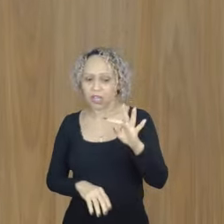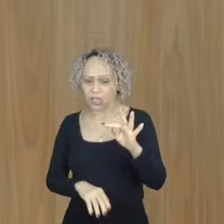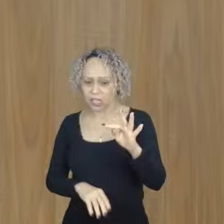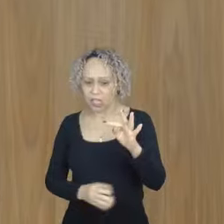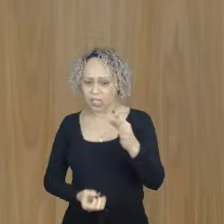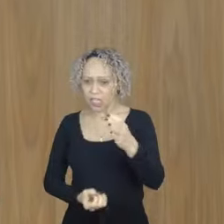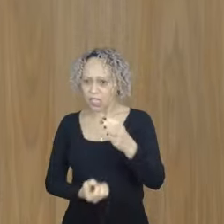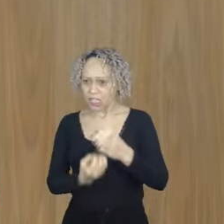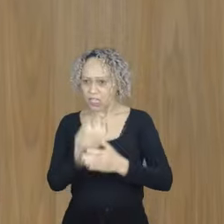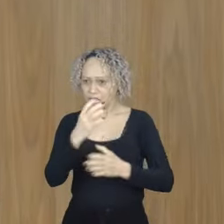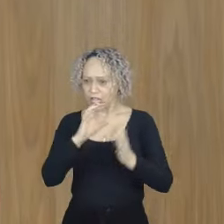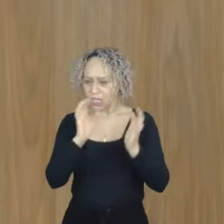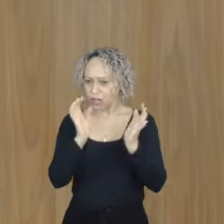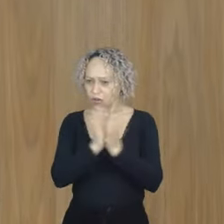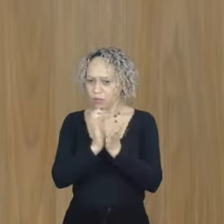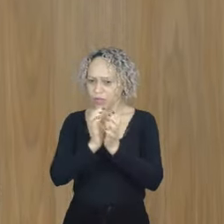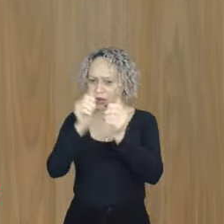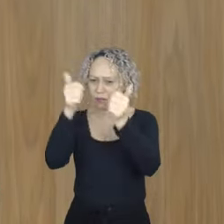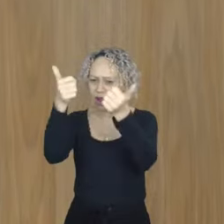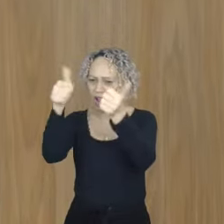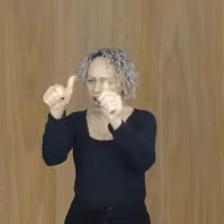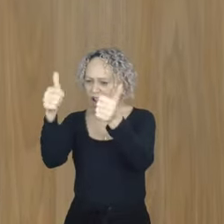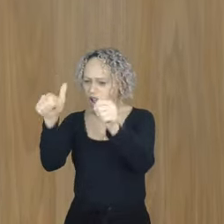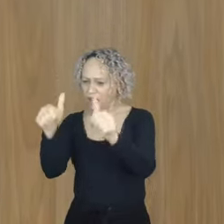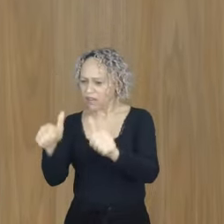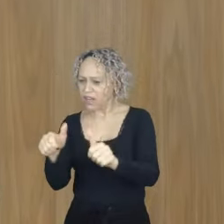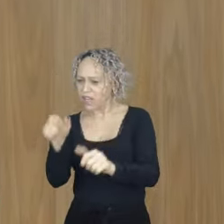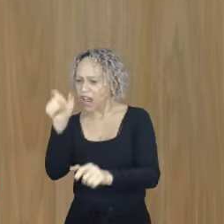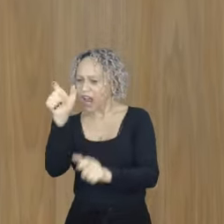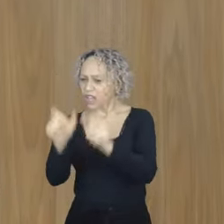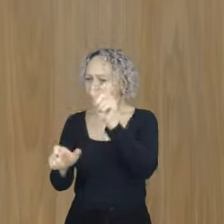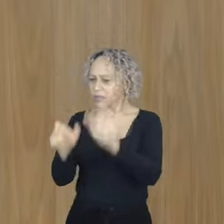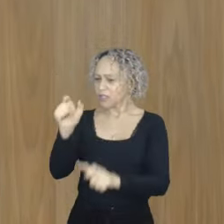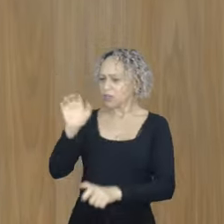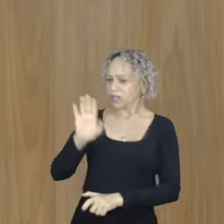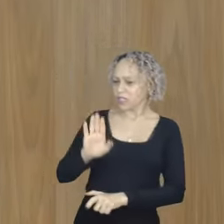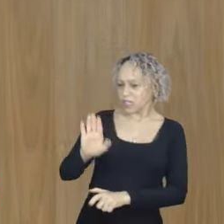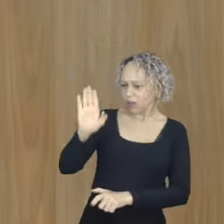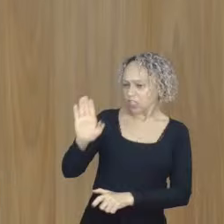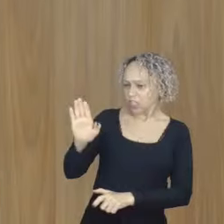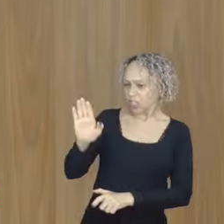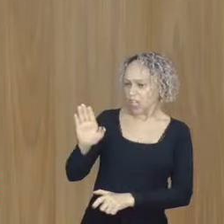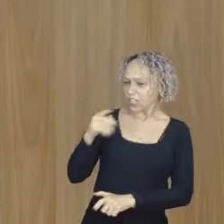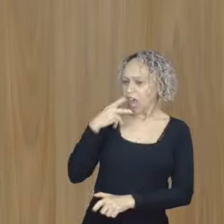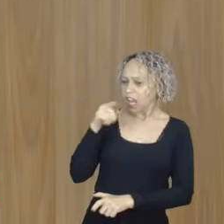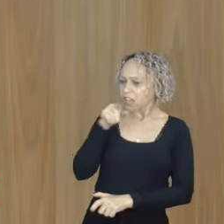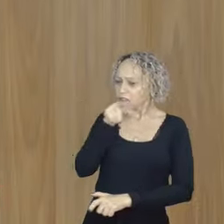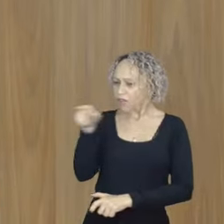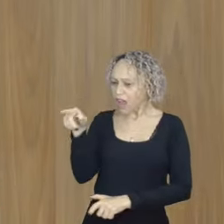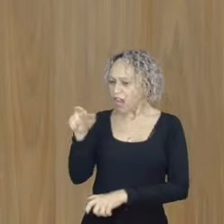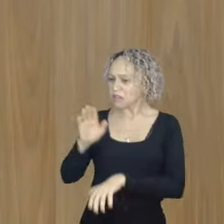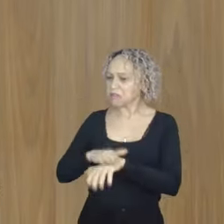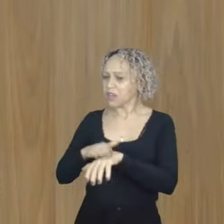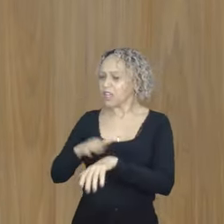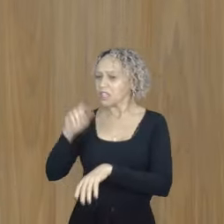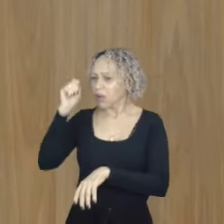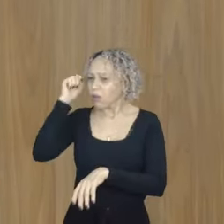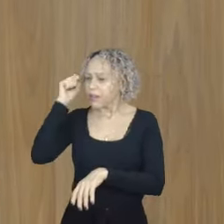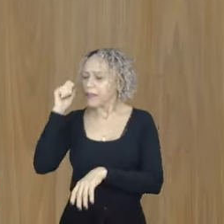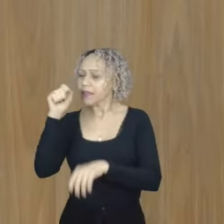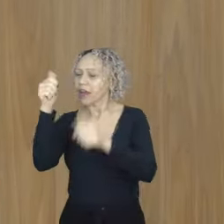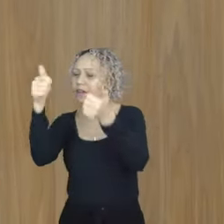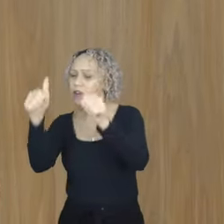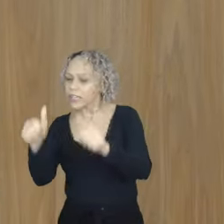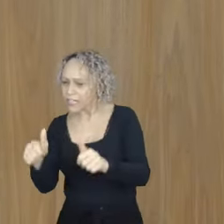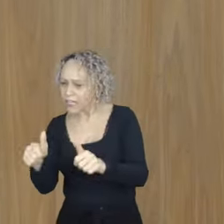comissão para avaliar essas candidaturas e destinar corretamente, né, de maneira justa, esses recursos de ação afirmativa para